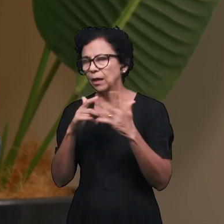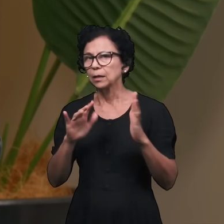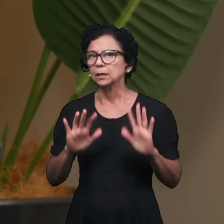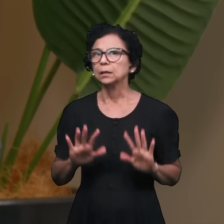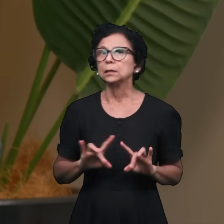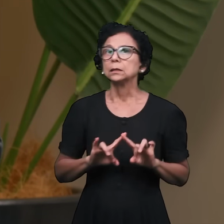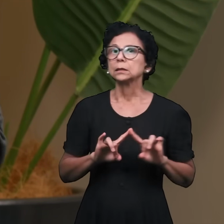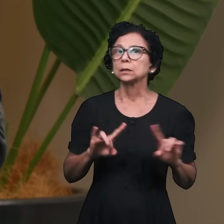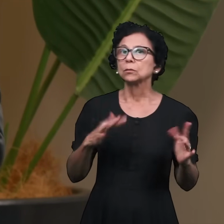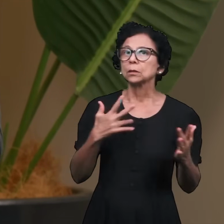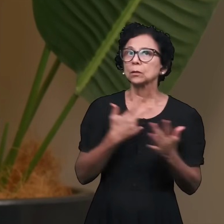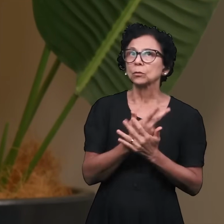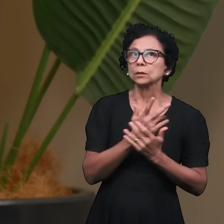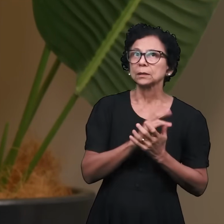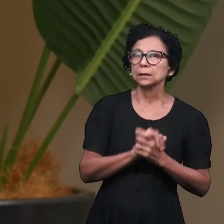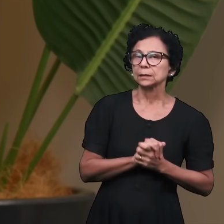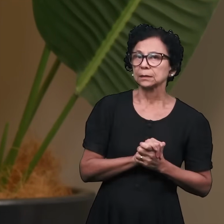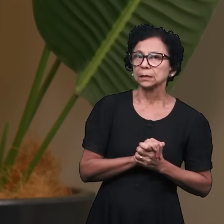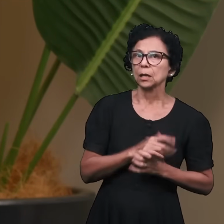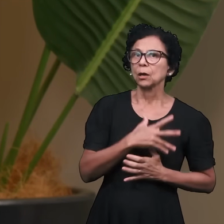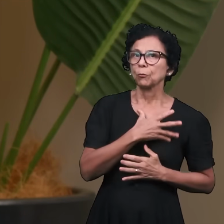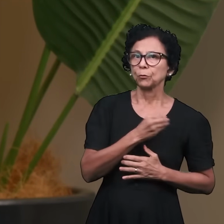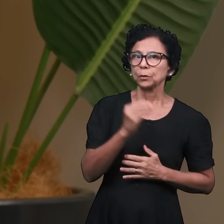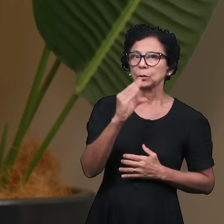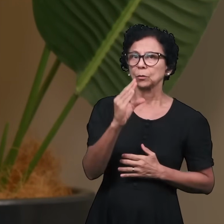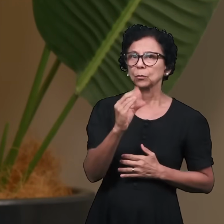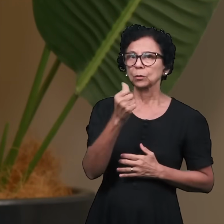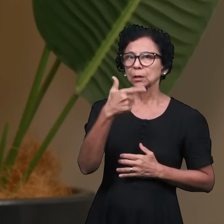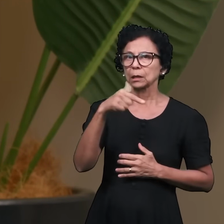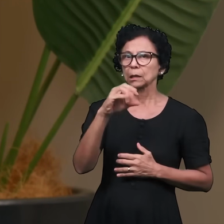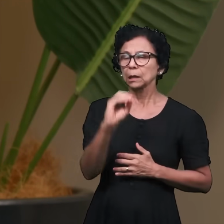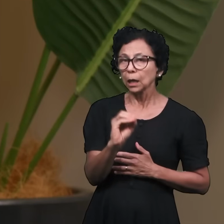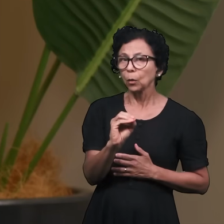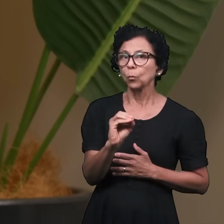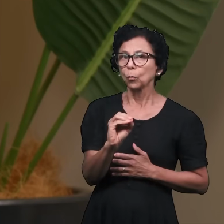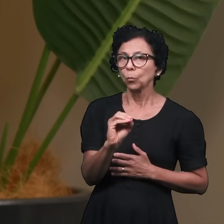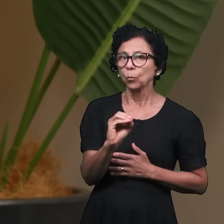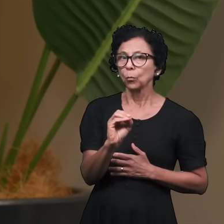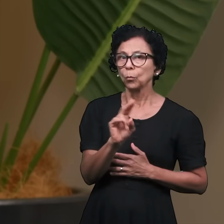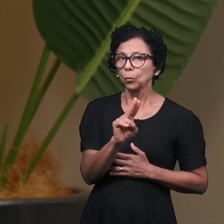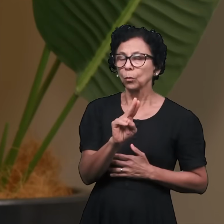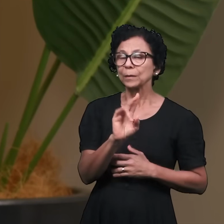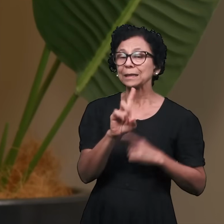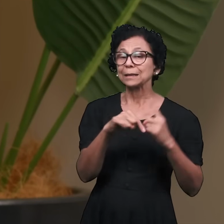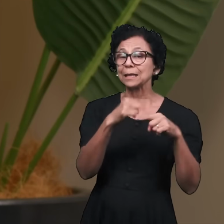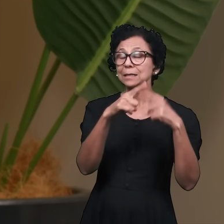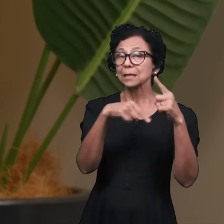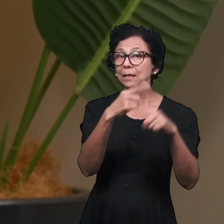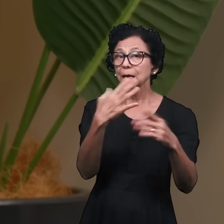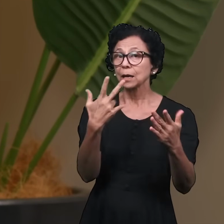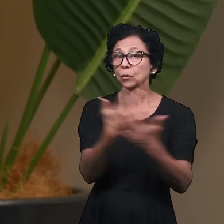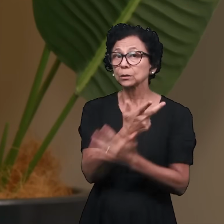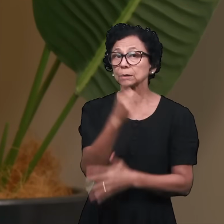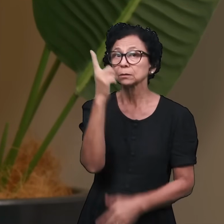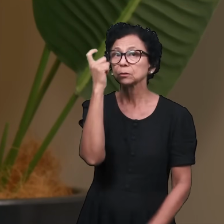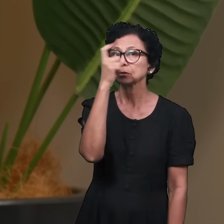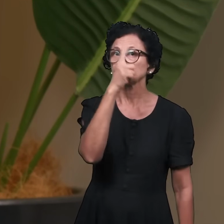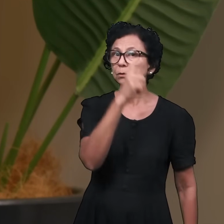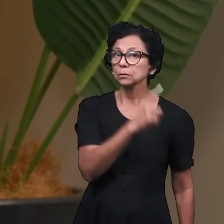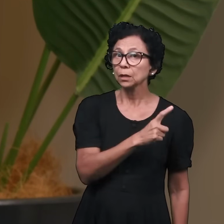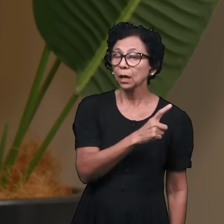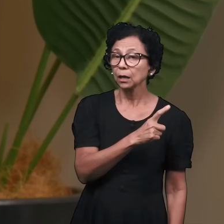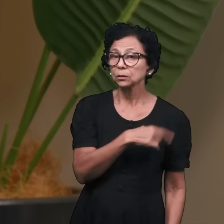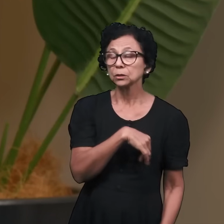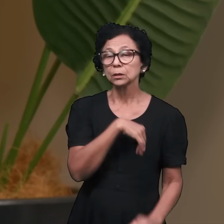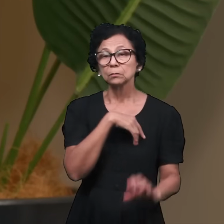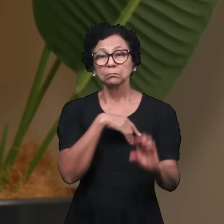aconteceu com Cão e os seus descendentes, uma dificuldade veio sobre ele e seus descendentes, e uma